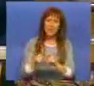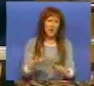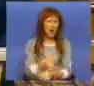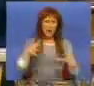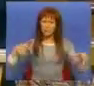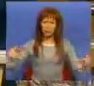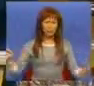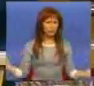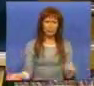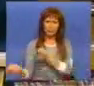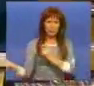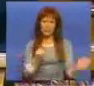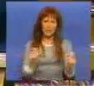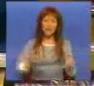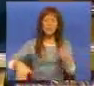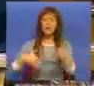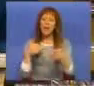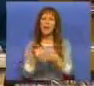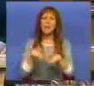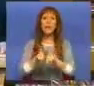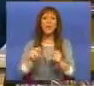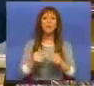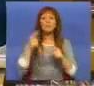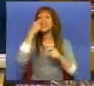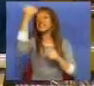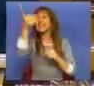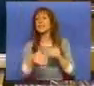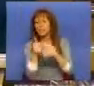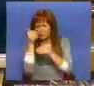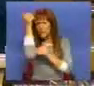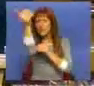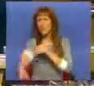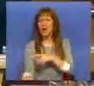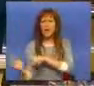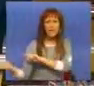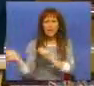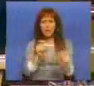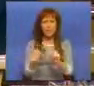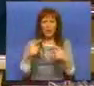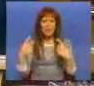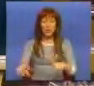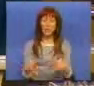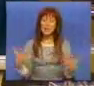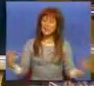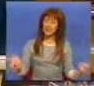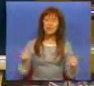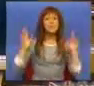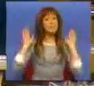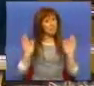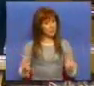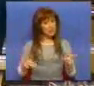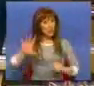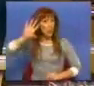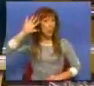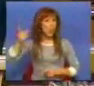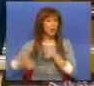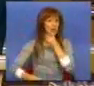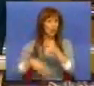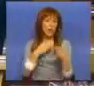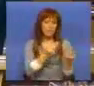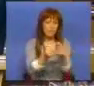grande debate que ultrapassou as paredes desta Assembleia. E assim deve ser quando se